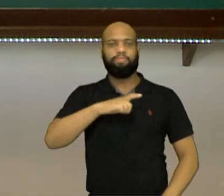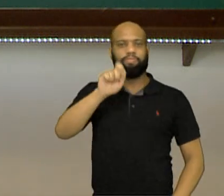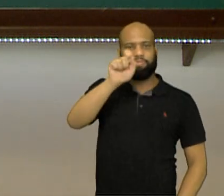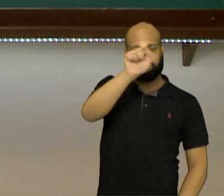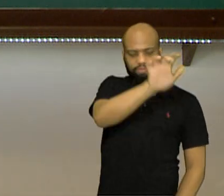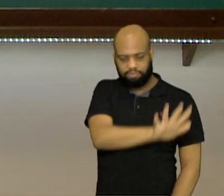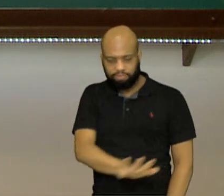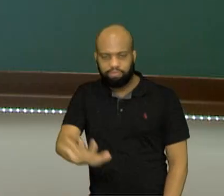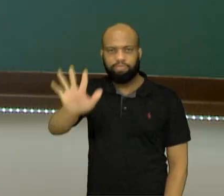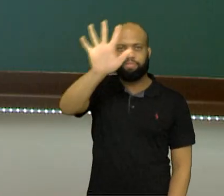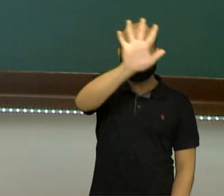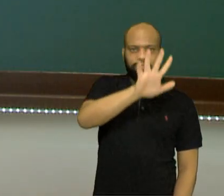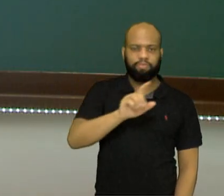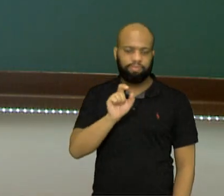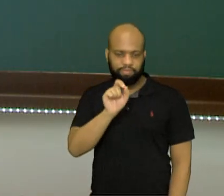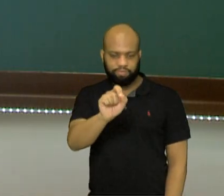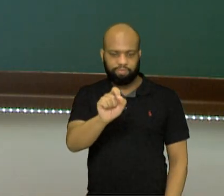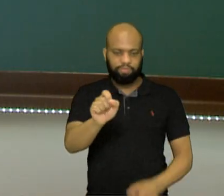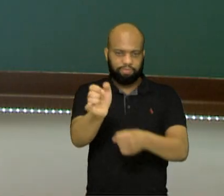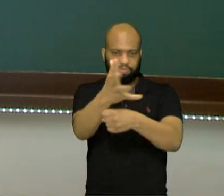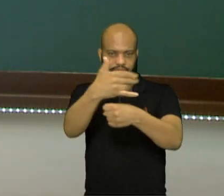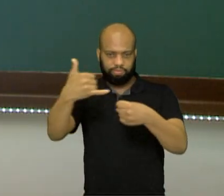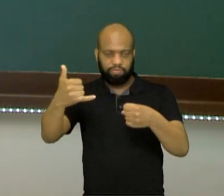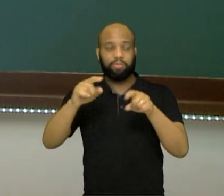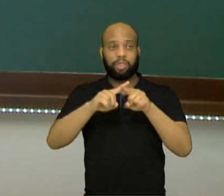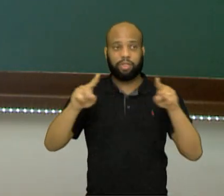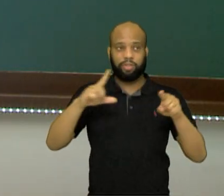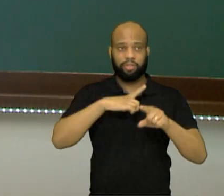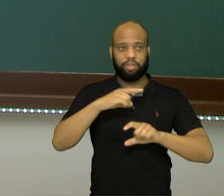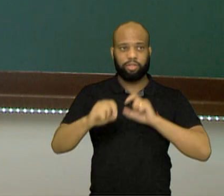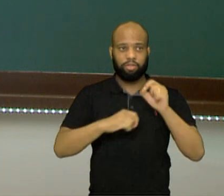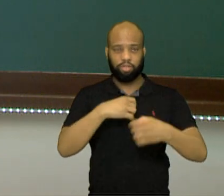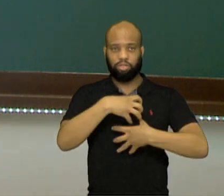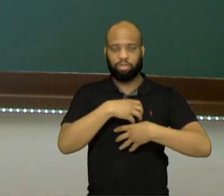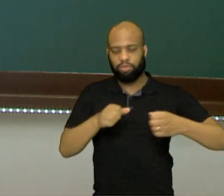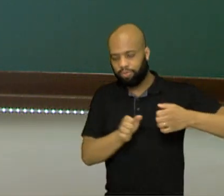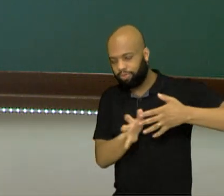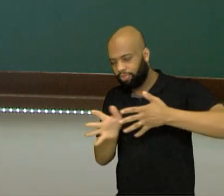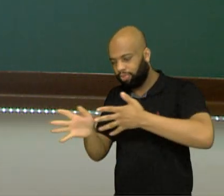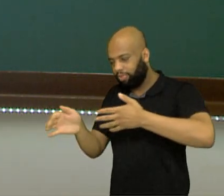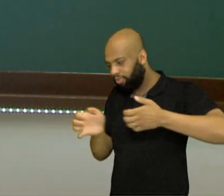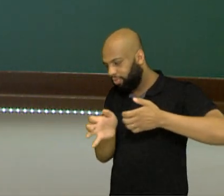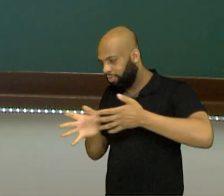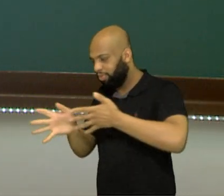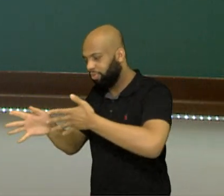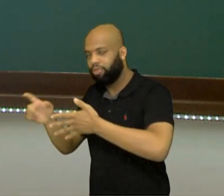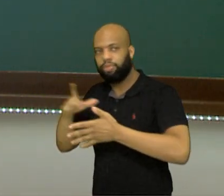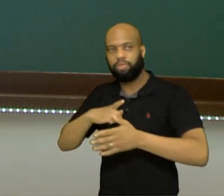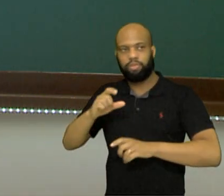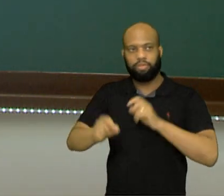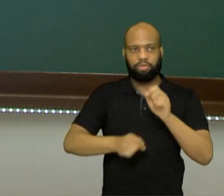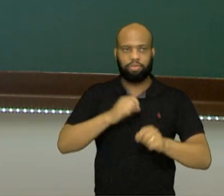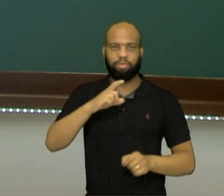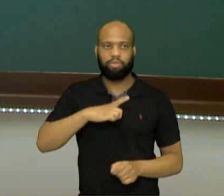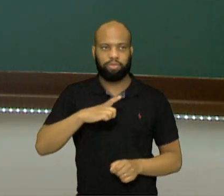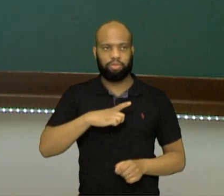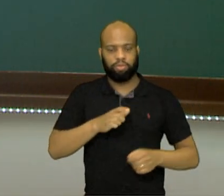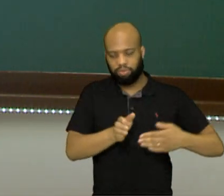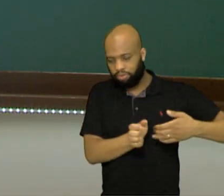carga, tá? Já para o campo elétrico uniforme, né? As superfícies equipotenciais têm que